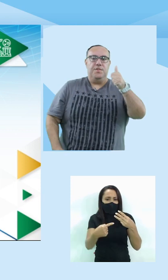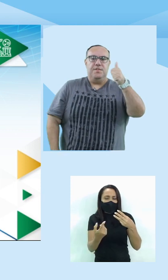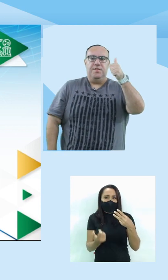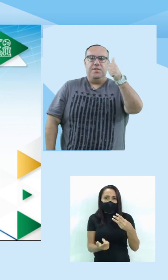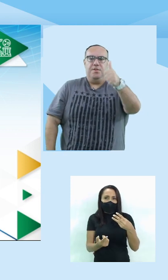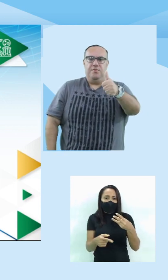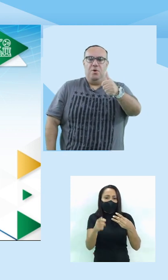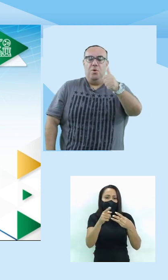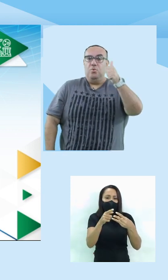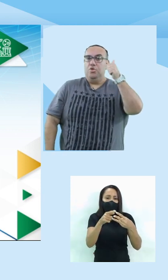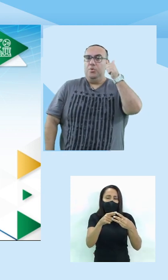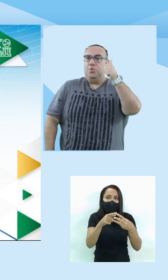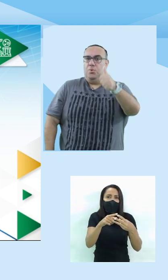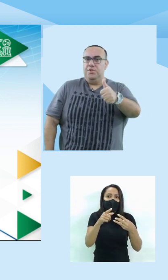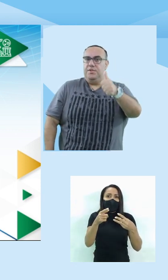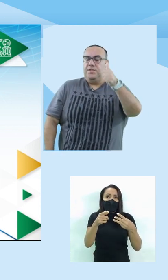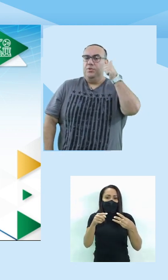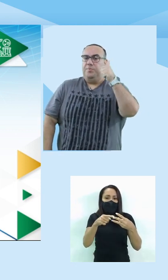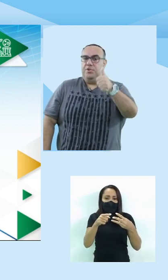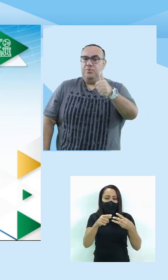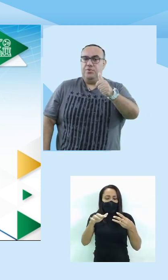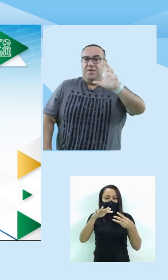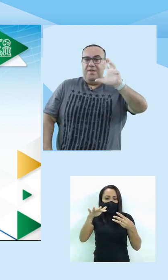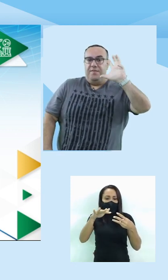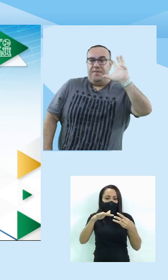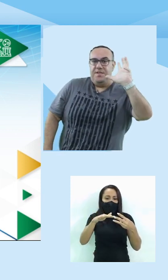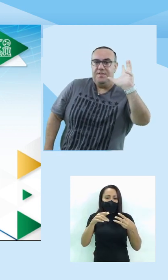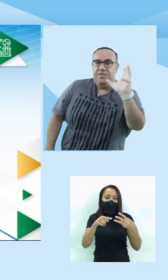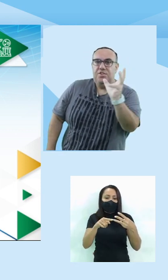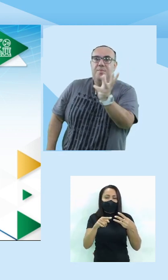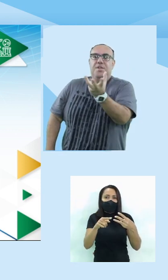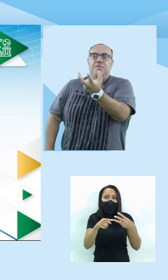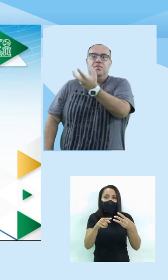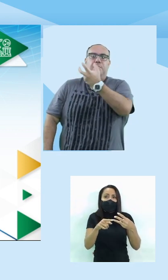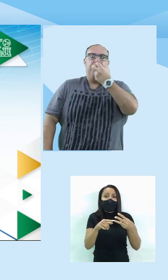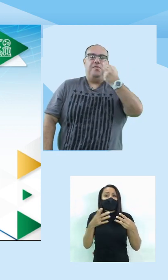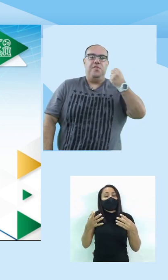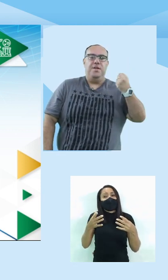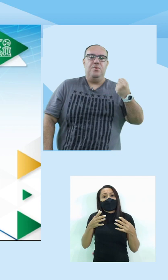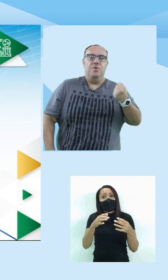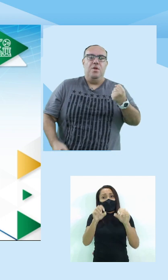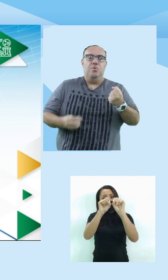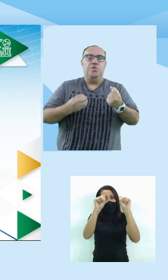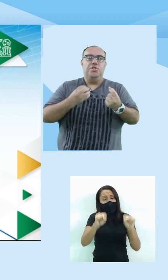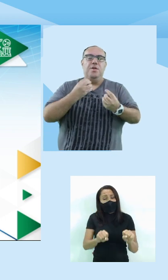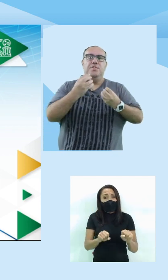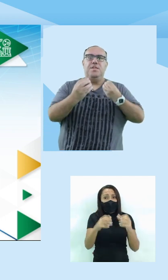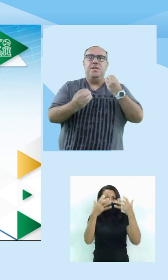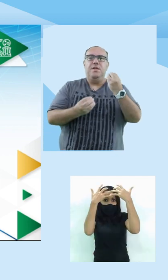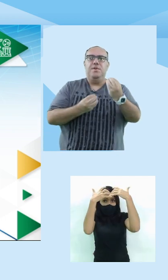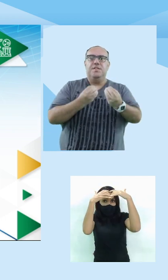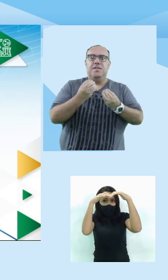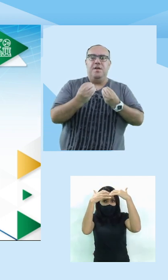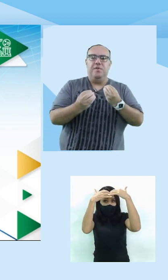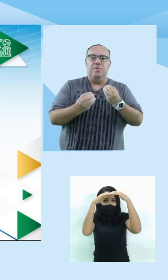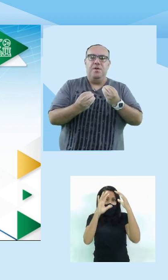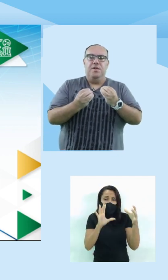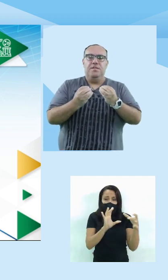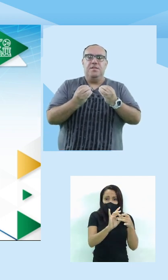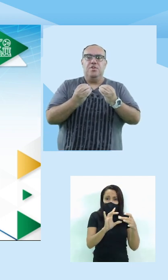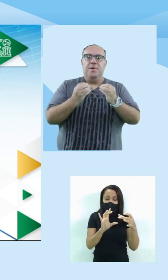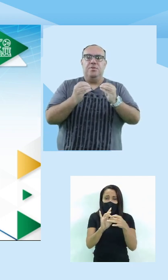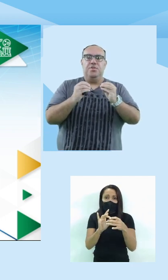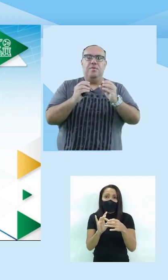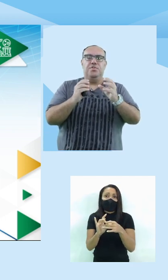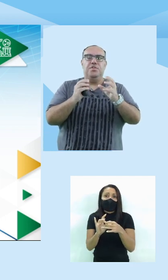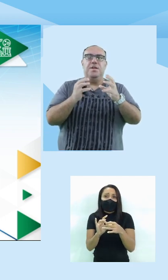o sensitivo, os motores e os mistos. Desse sistema nervoso periférico, os nervos se ligam ao encéfalo, que